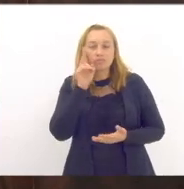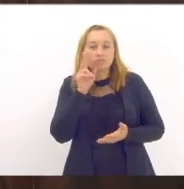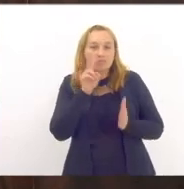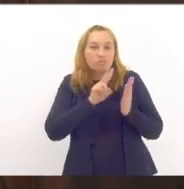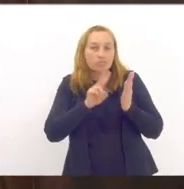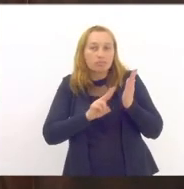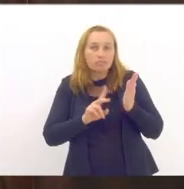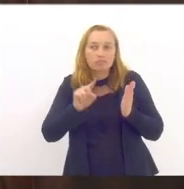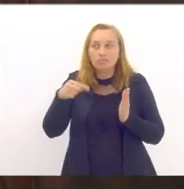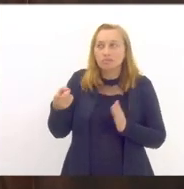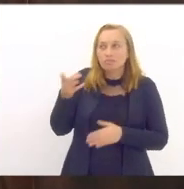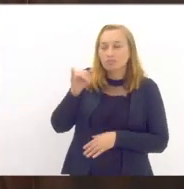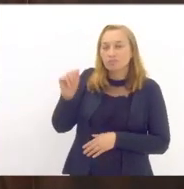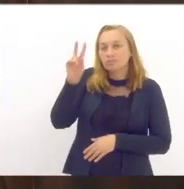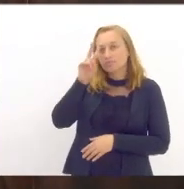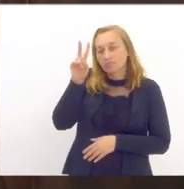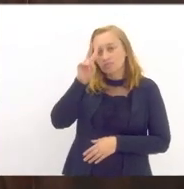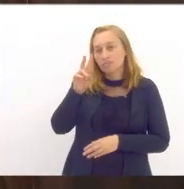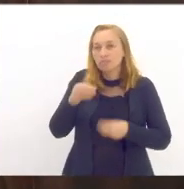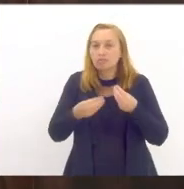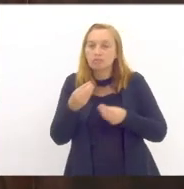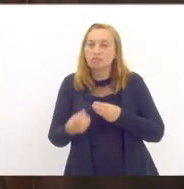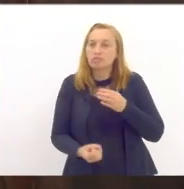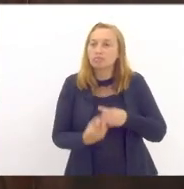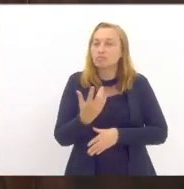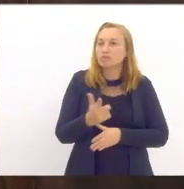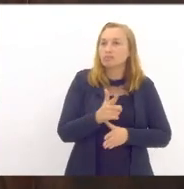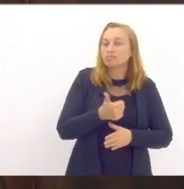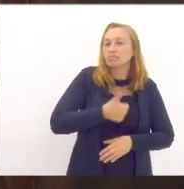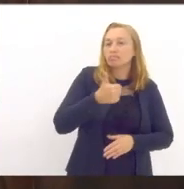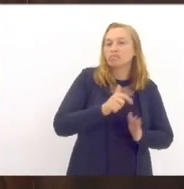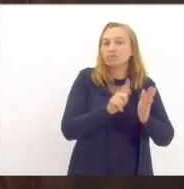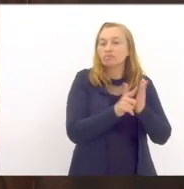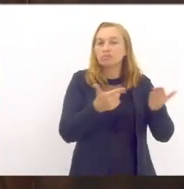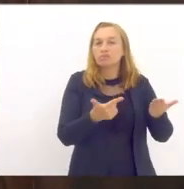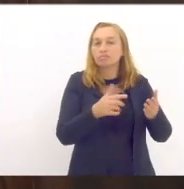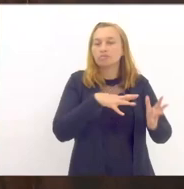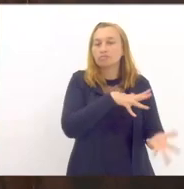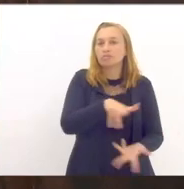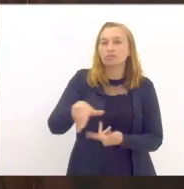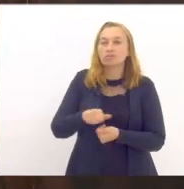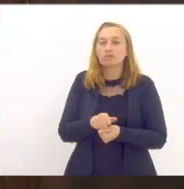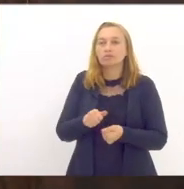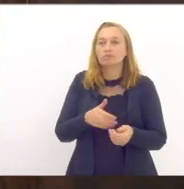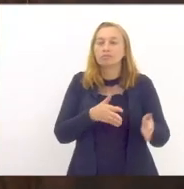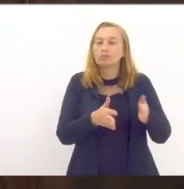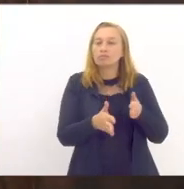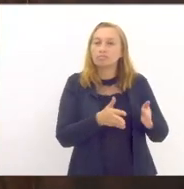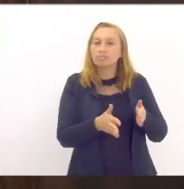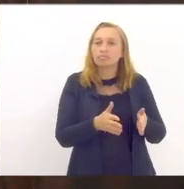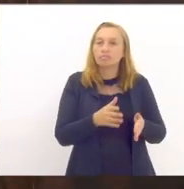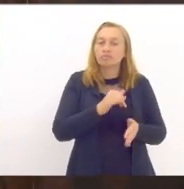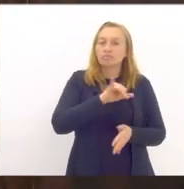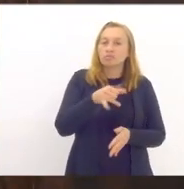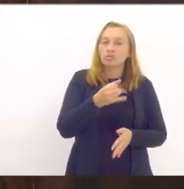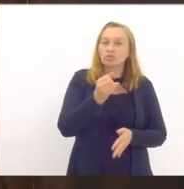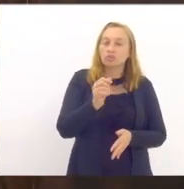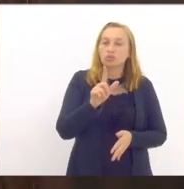outro dia alguma coisa, lembrando como surgiu o primeiro jornal no mundo, exatamente na época de Júlio César, quando